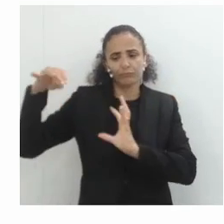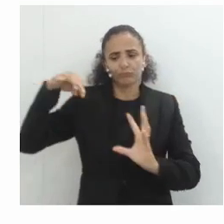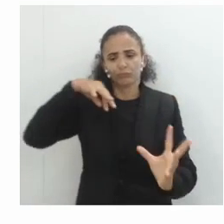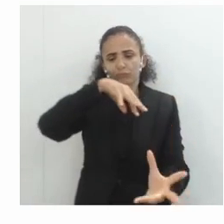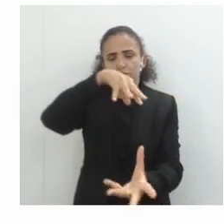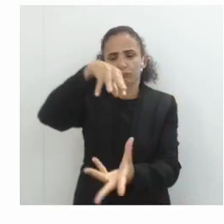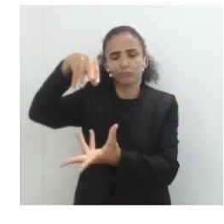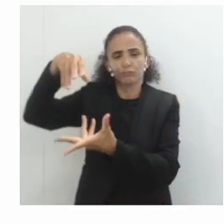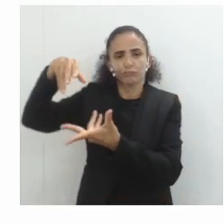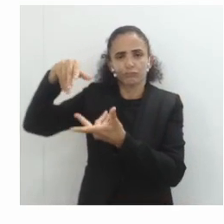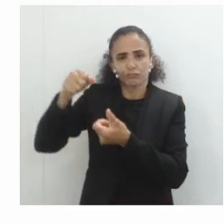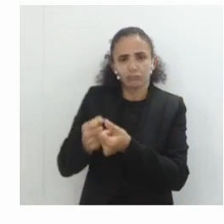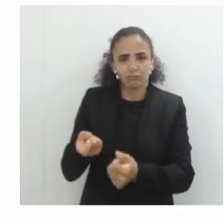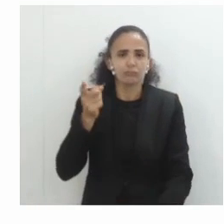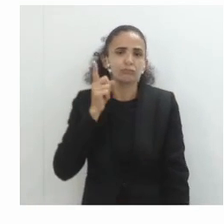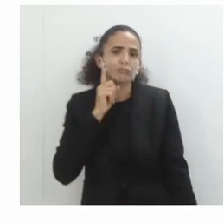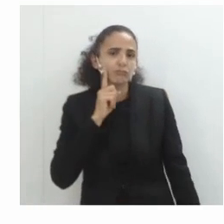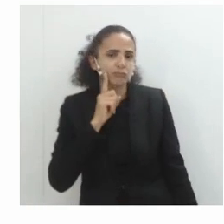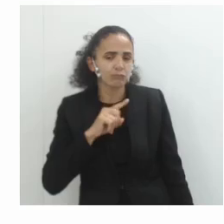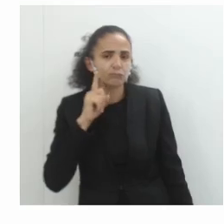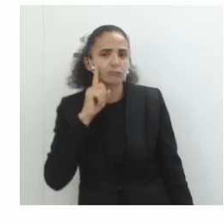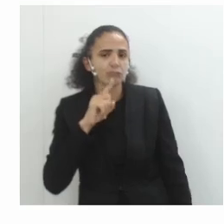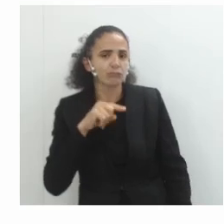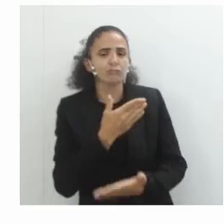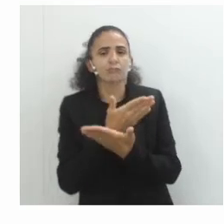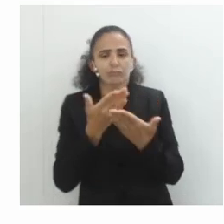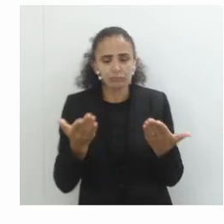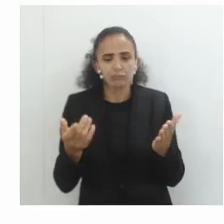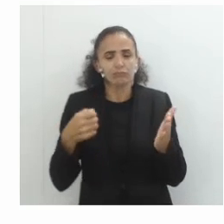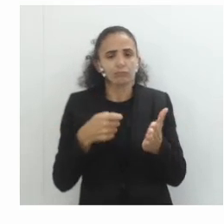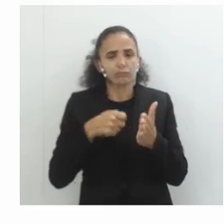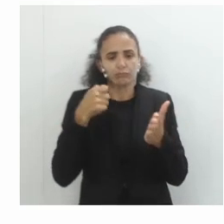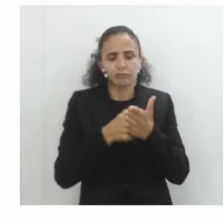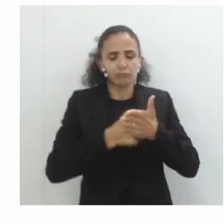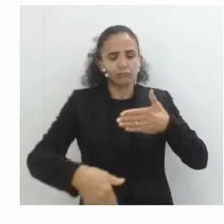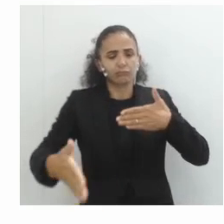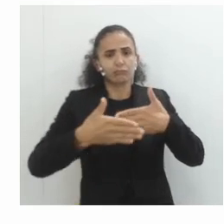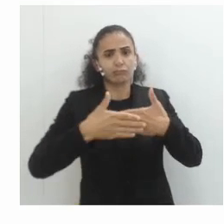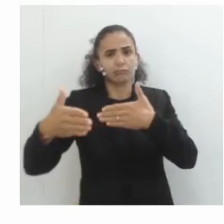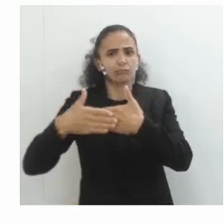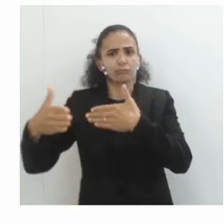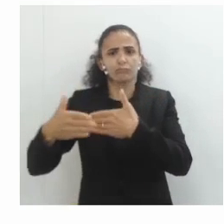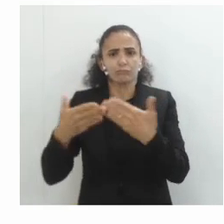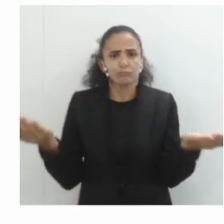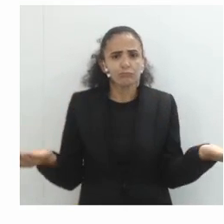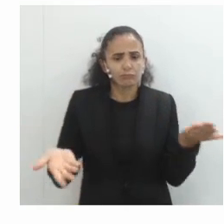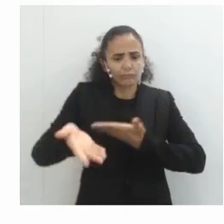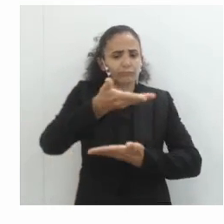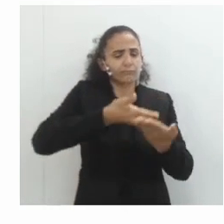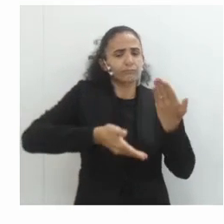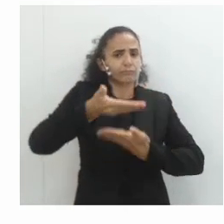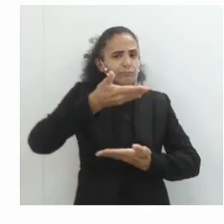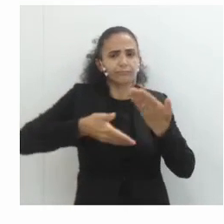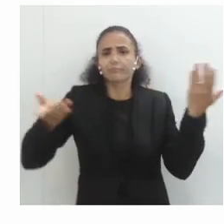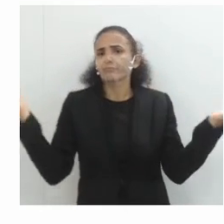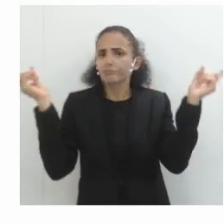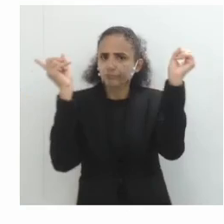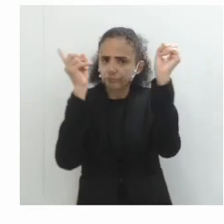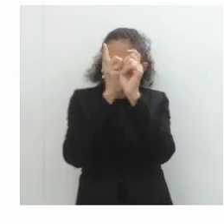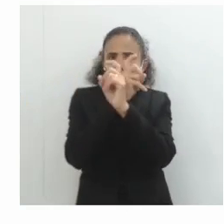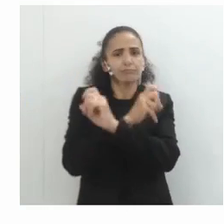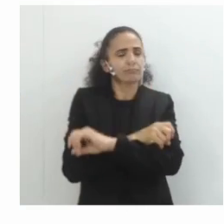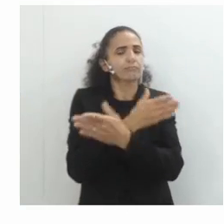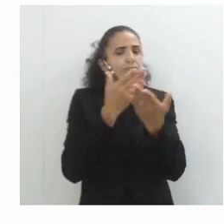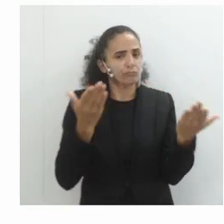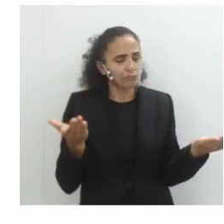como nesse caso aí os Estados Unidos, ele estabelece sanções, bloqueios, impasses para se relacionar com a Coreia do